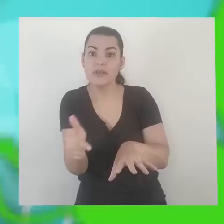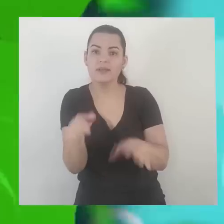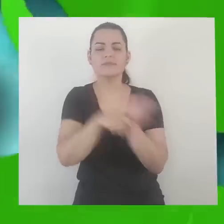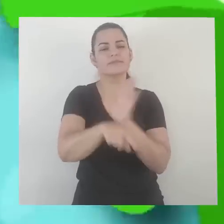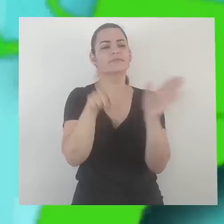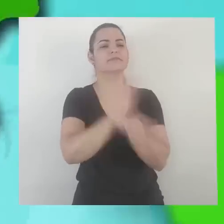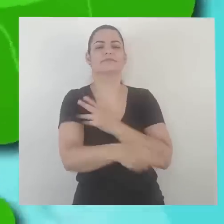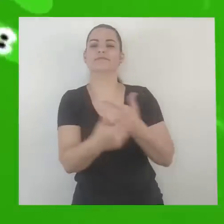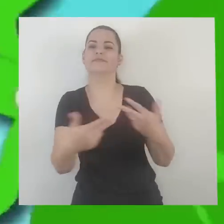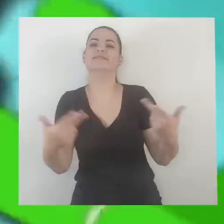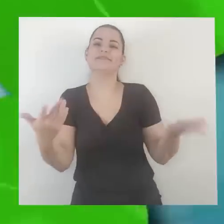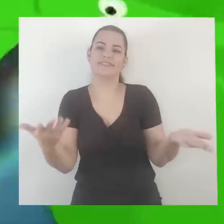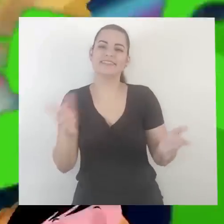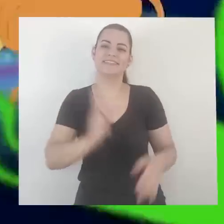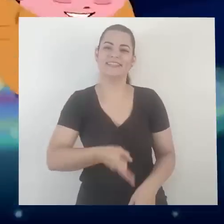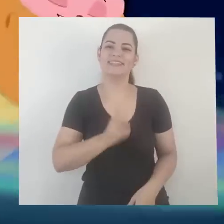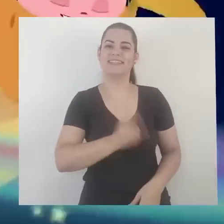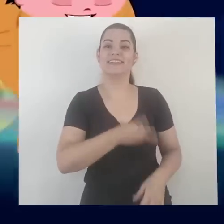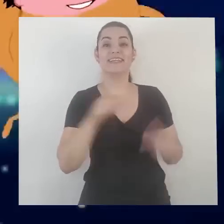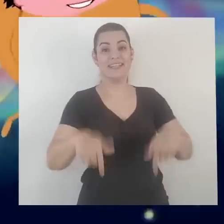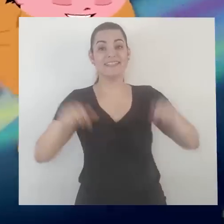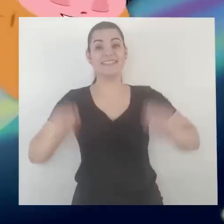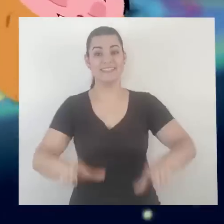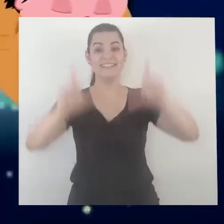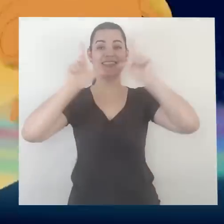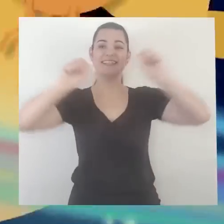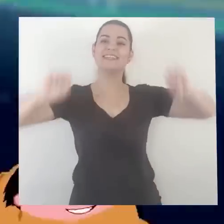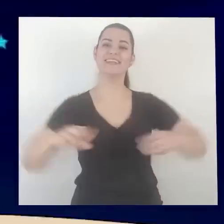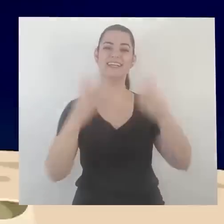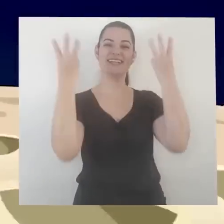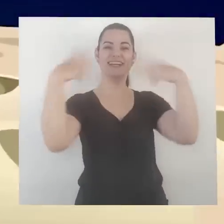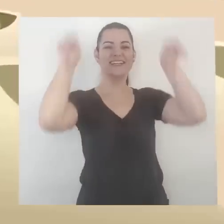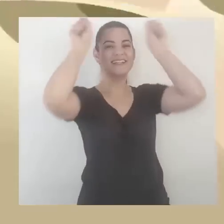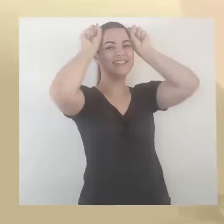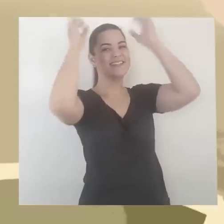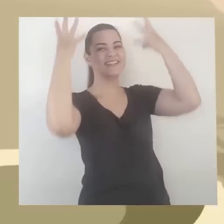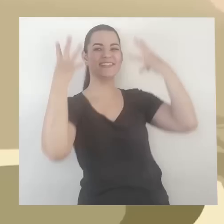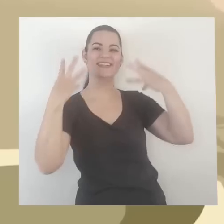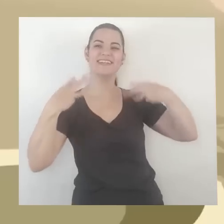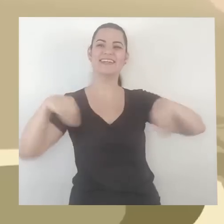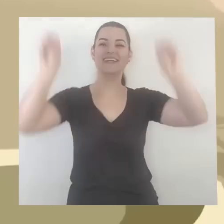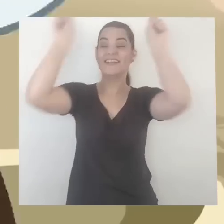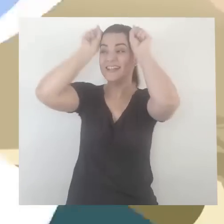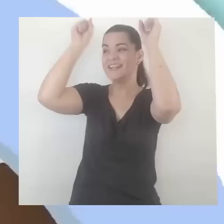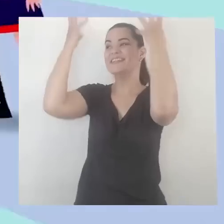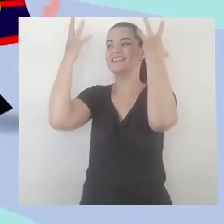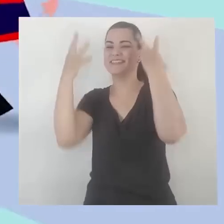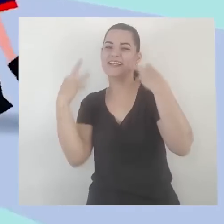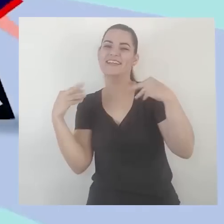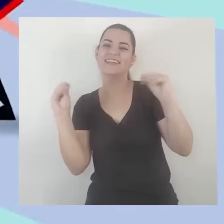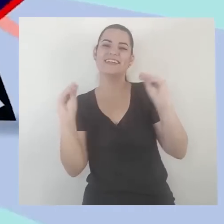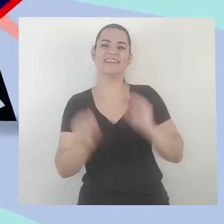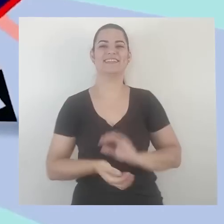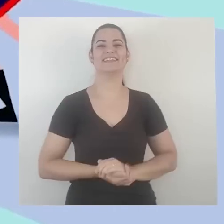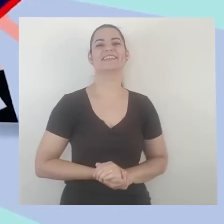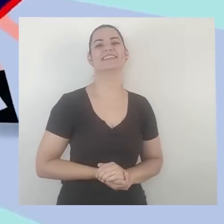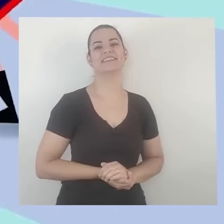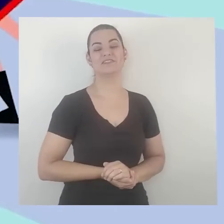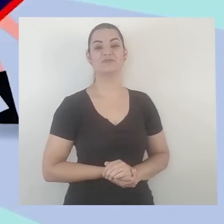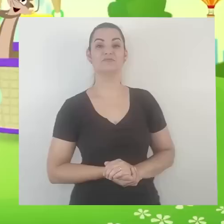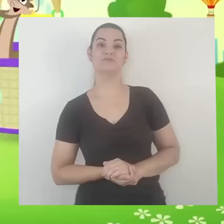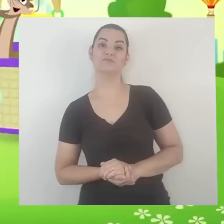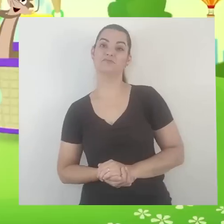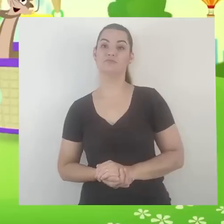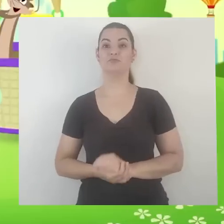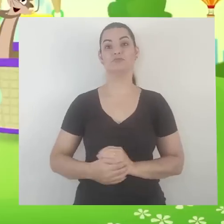pergunta a Luna faz. Esse é o show da Luna, Luna, Luna.